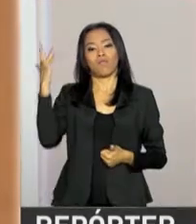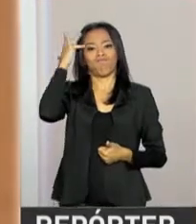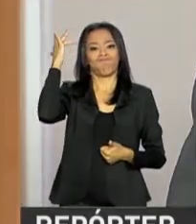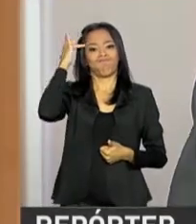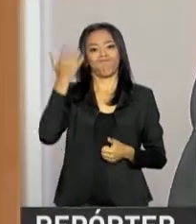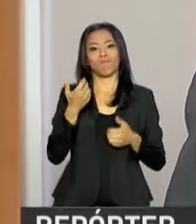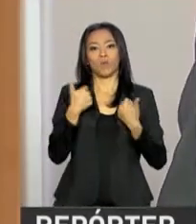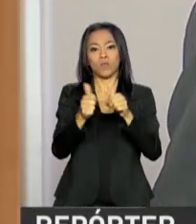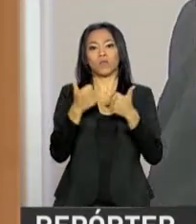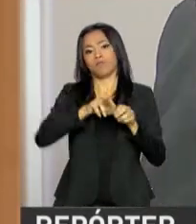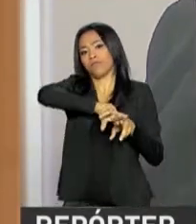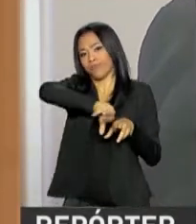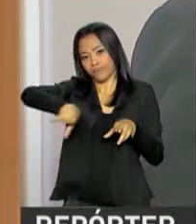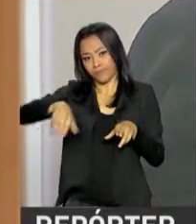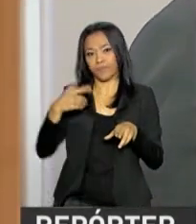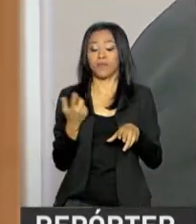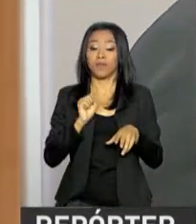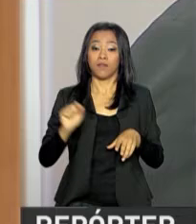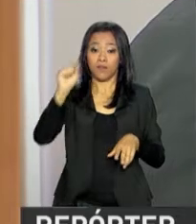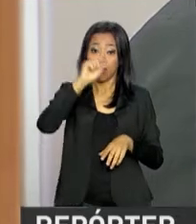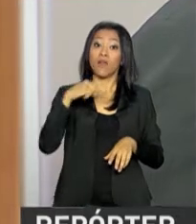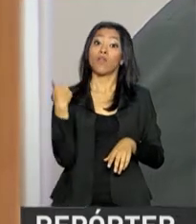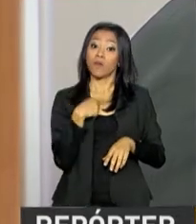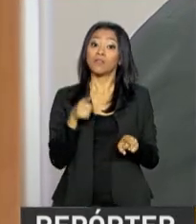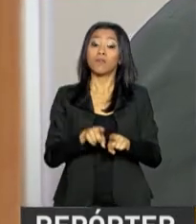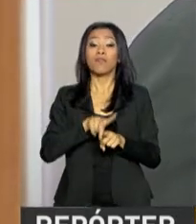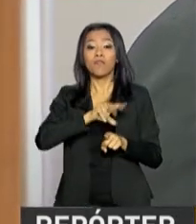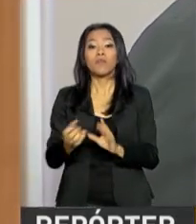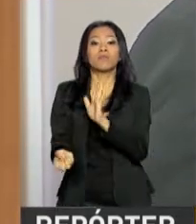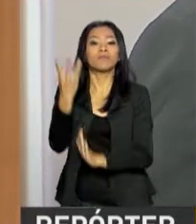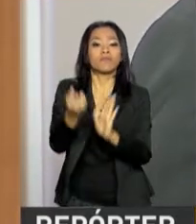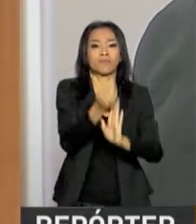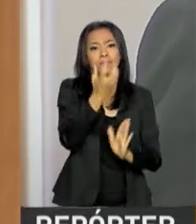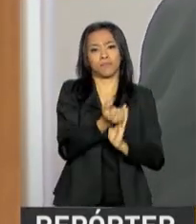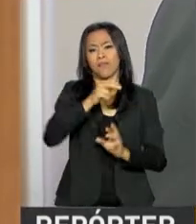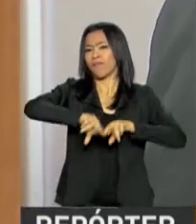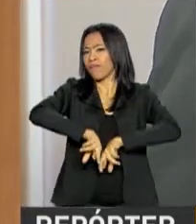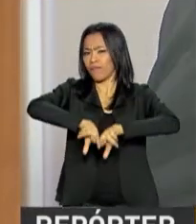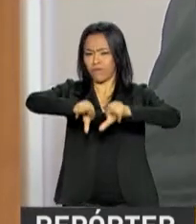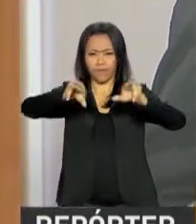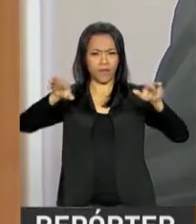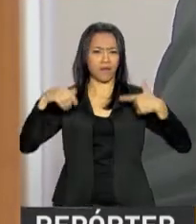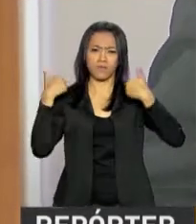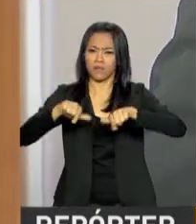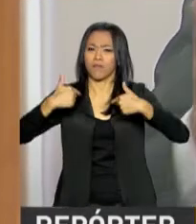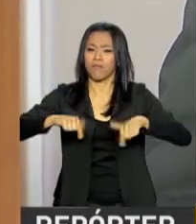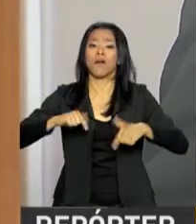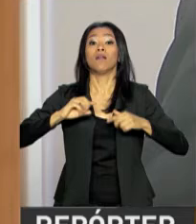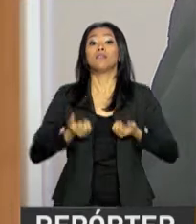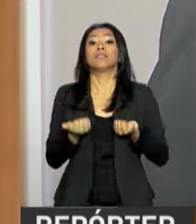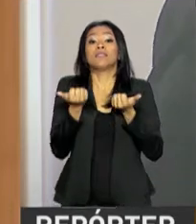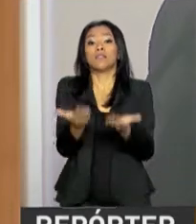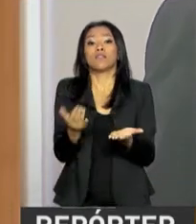municipal nós estaremos gerando milhares de empregos trazendo ao final dela a oportunidade